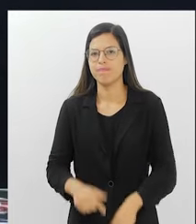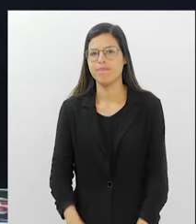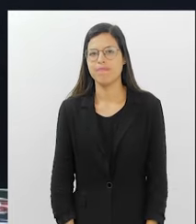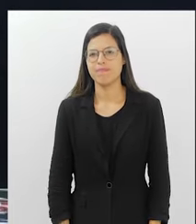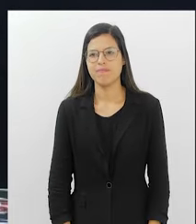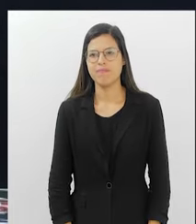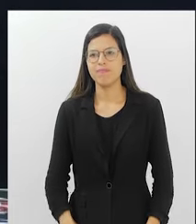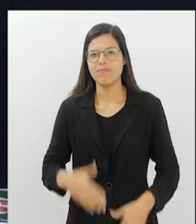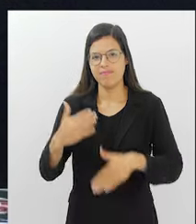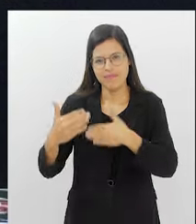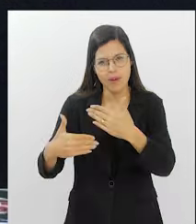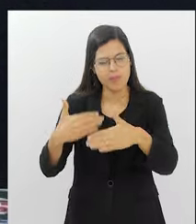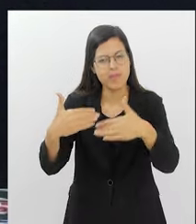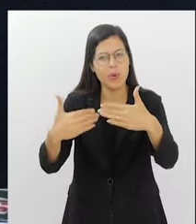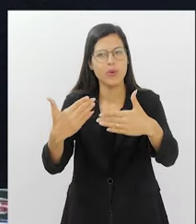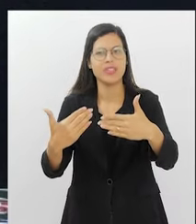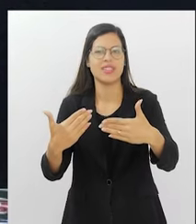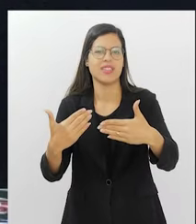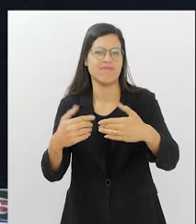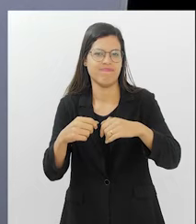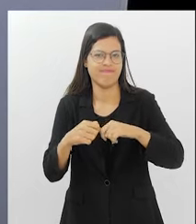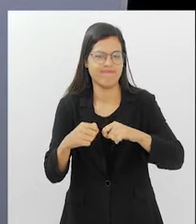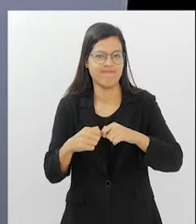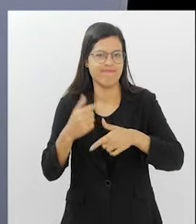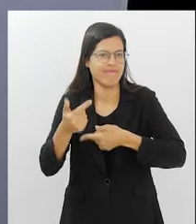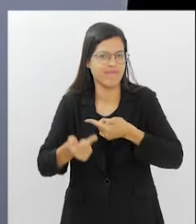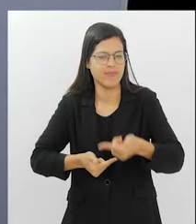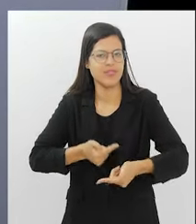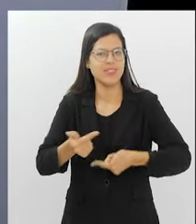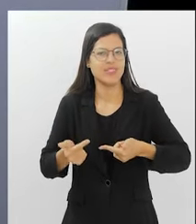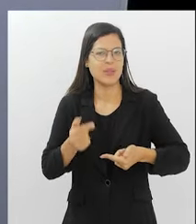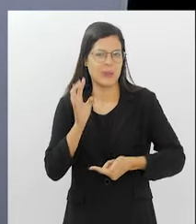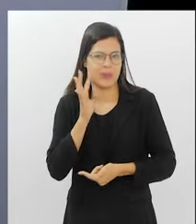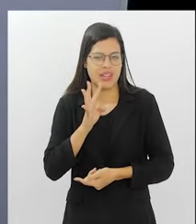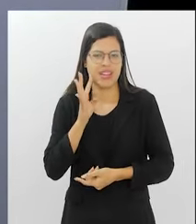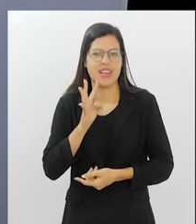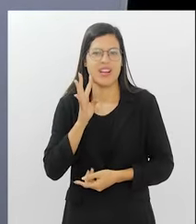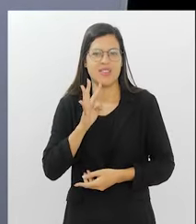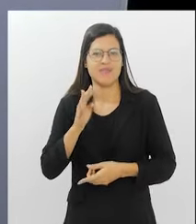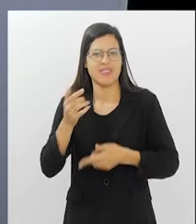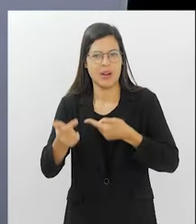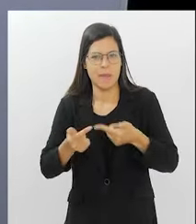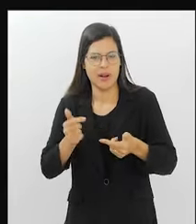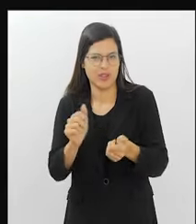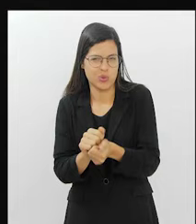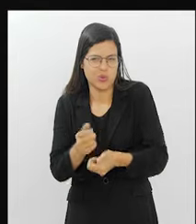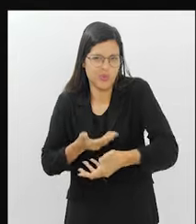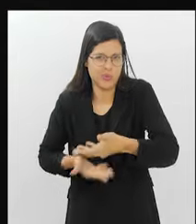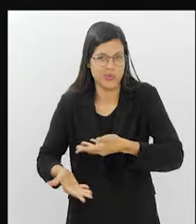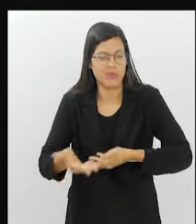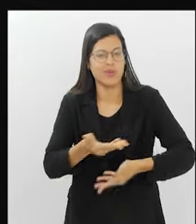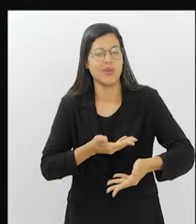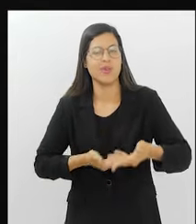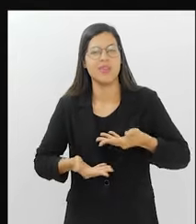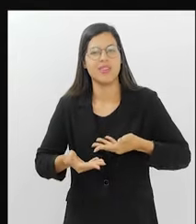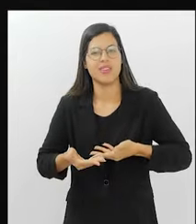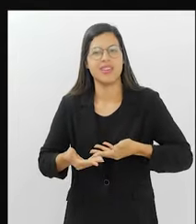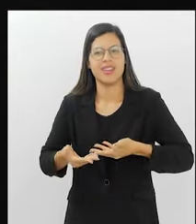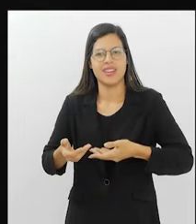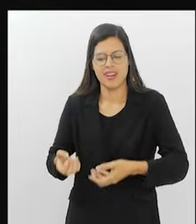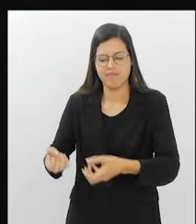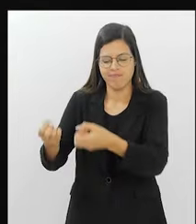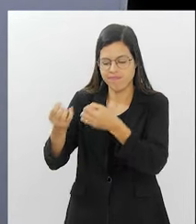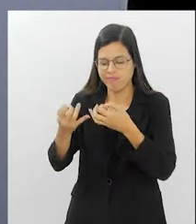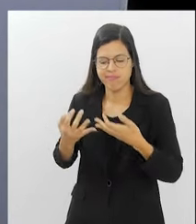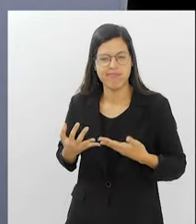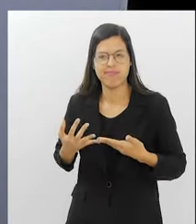já já tá indo é a gente já tá construindo tem sido muito bacana o trabalho com ele a troca tem sido boa ele